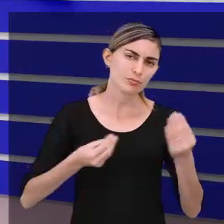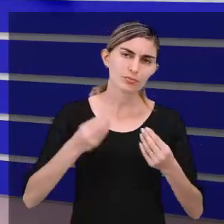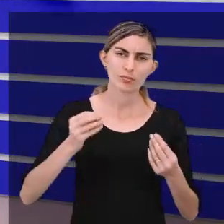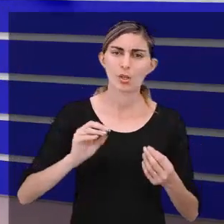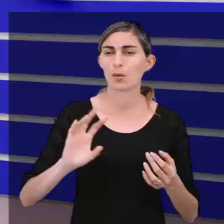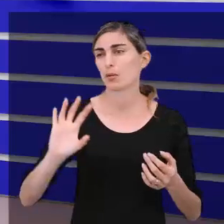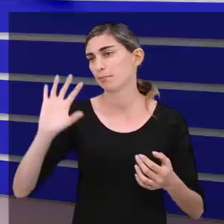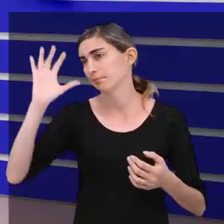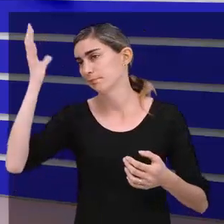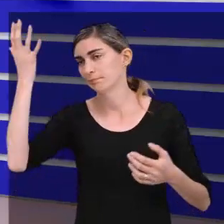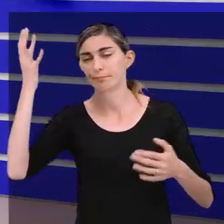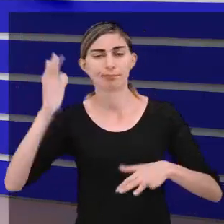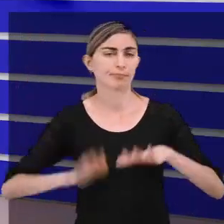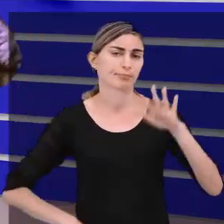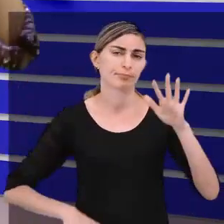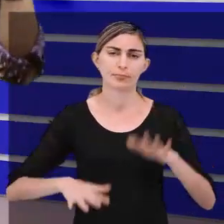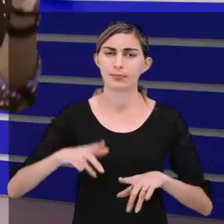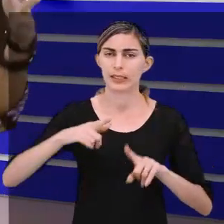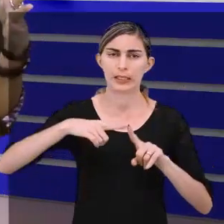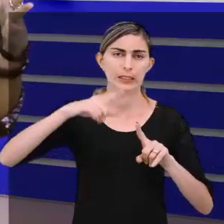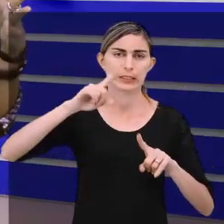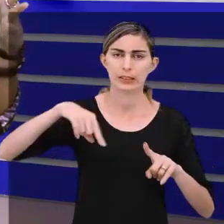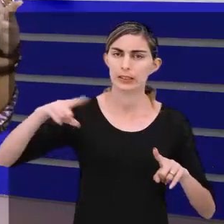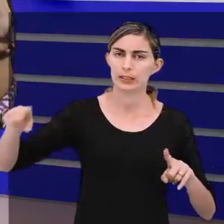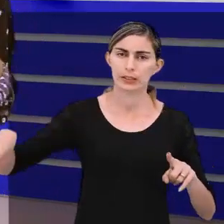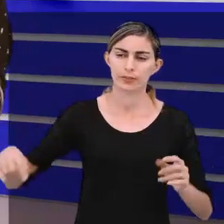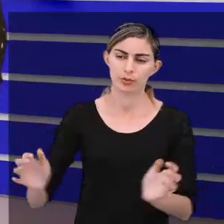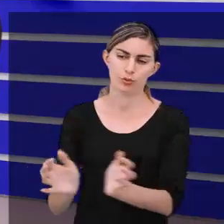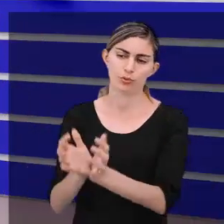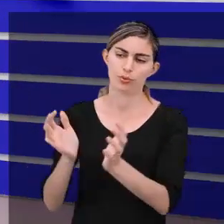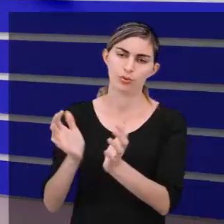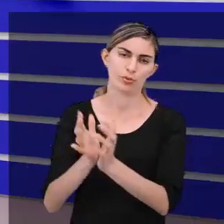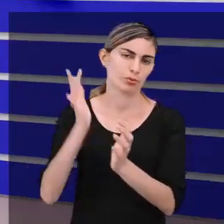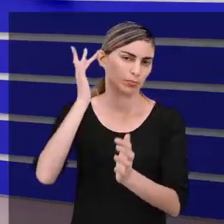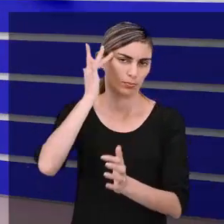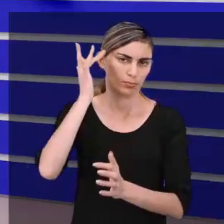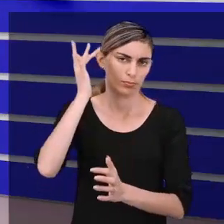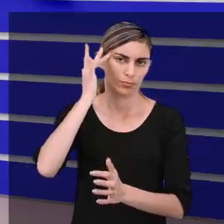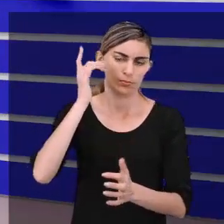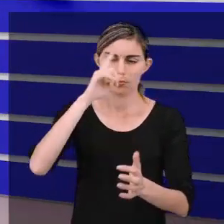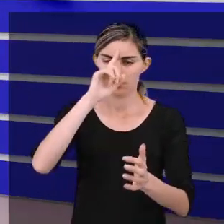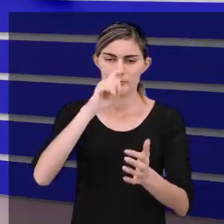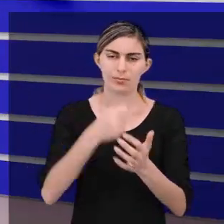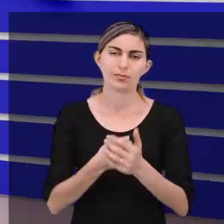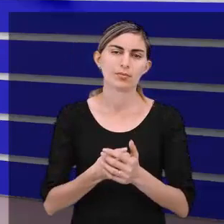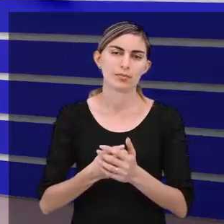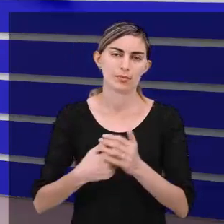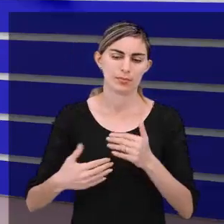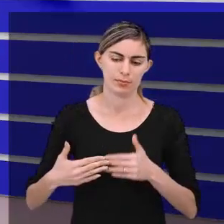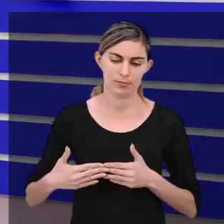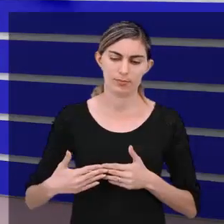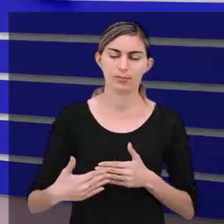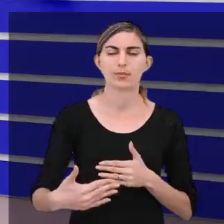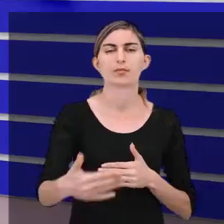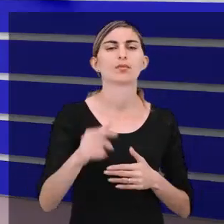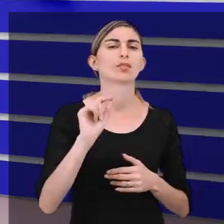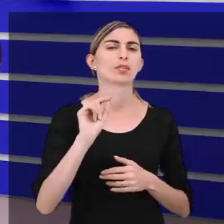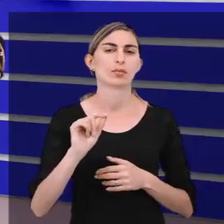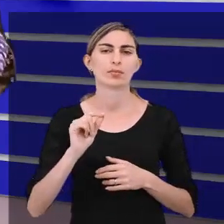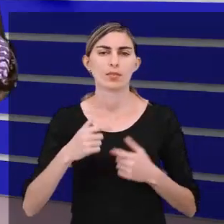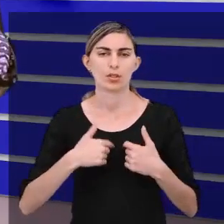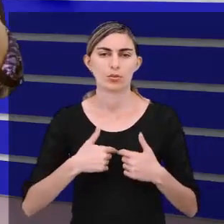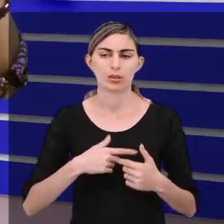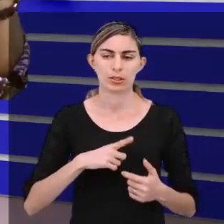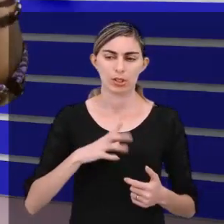é? E tem a ver com o nível de maturidade da equipe. Ou seja, a tomada de decisão, ela vai partir do princípio que eu